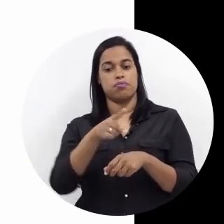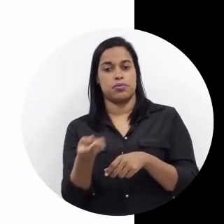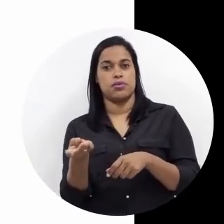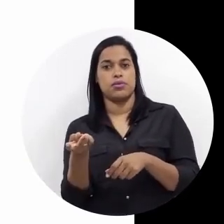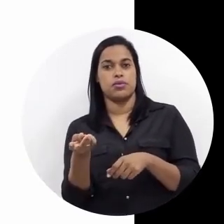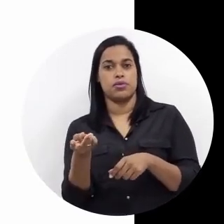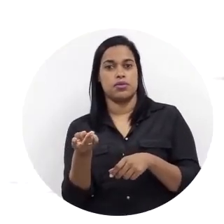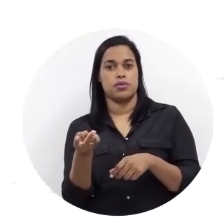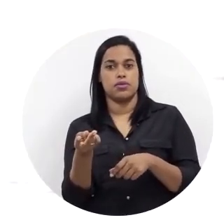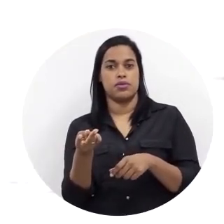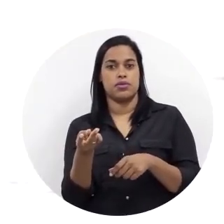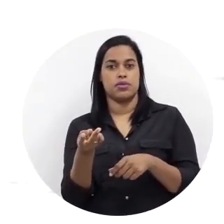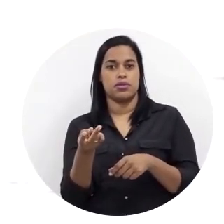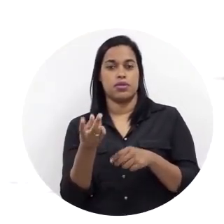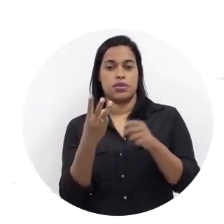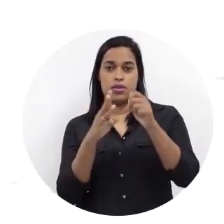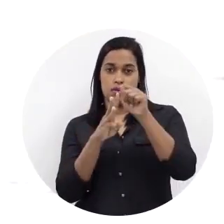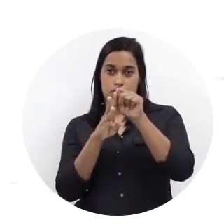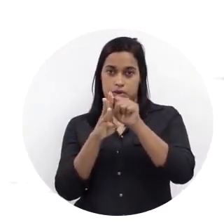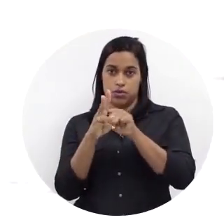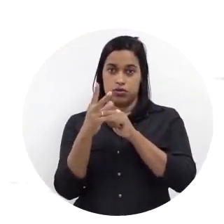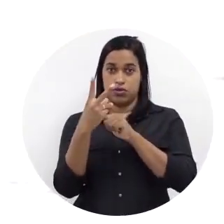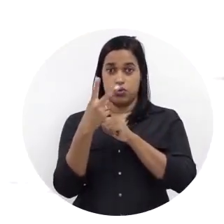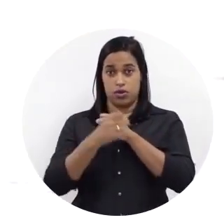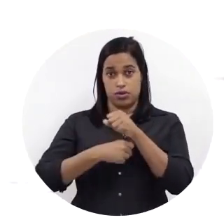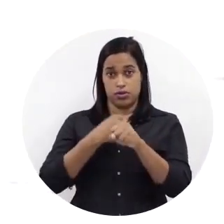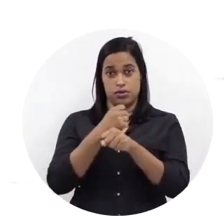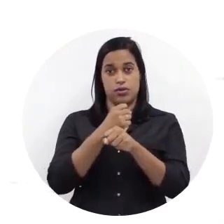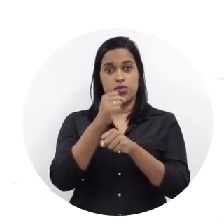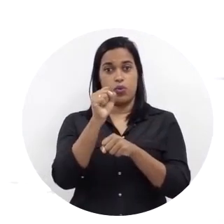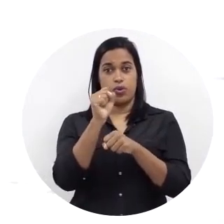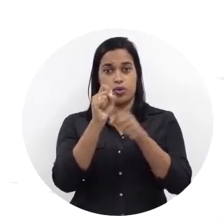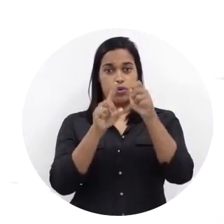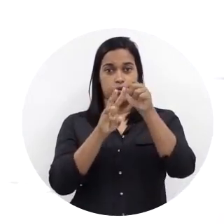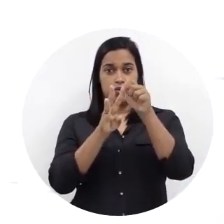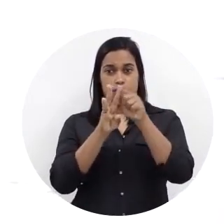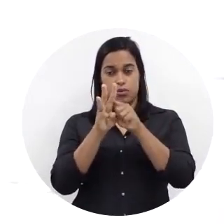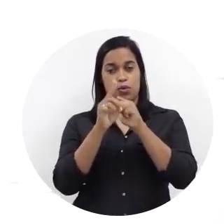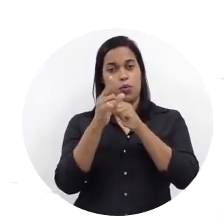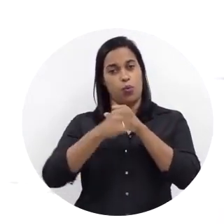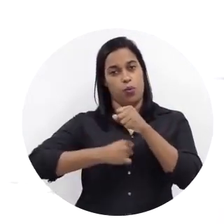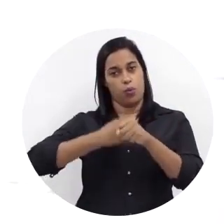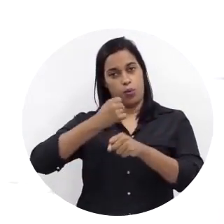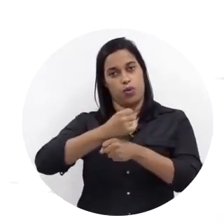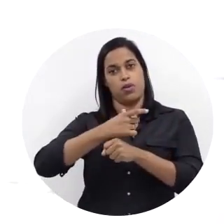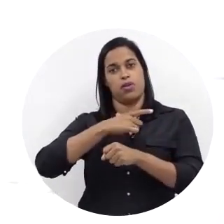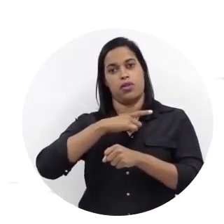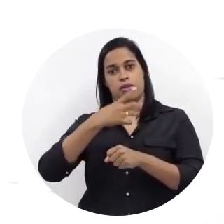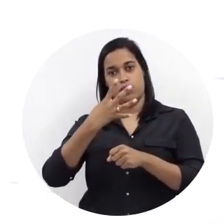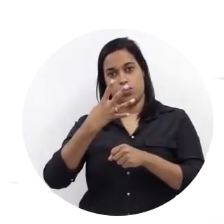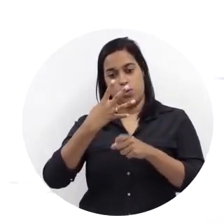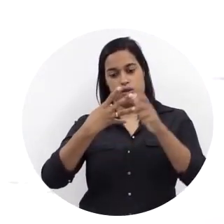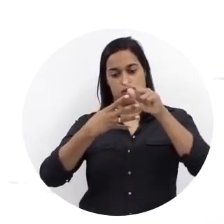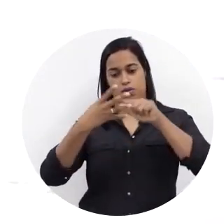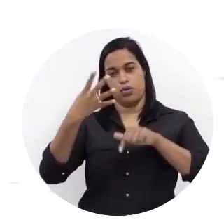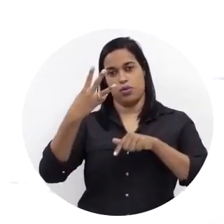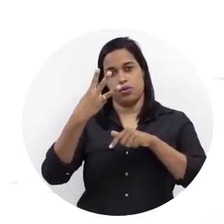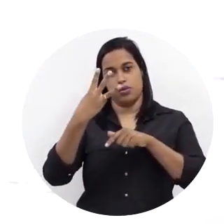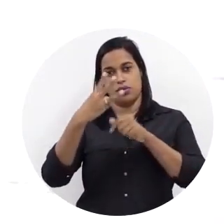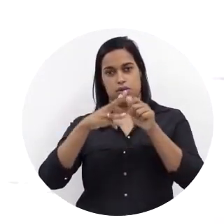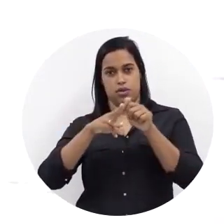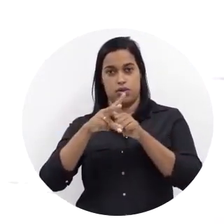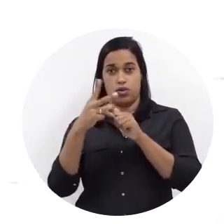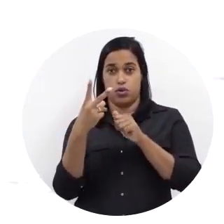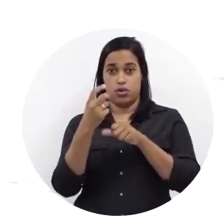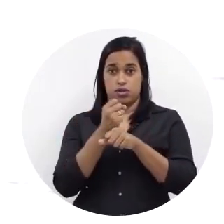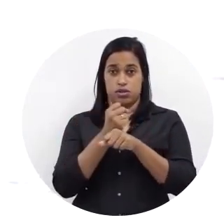trimestres. Dois anos será o equivalente a oito trimestres. Um ano, nós temos quatro trimestres. Logo, em dois